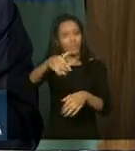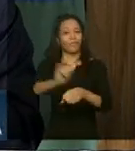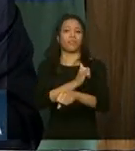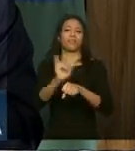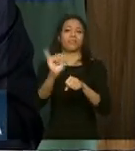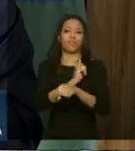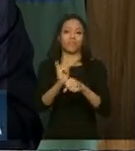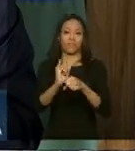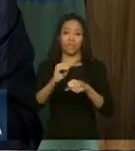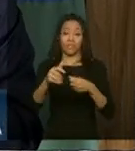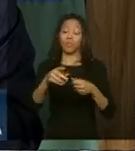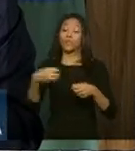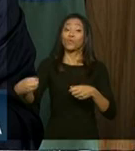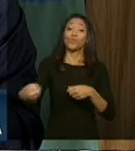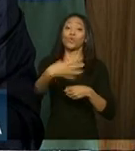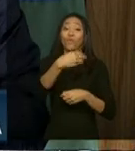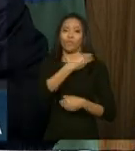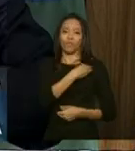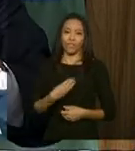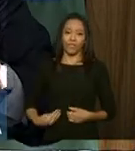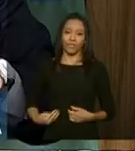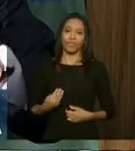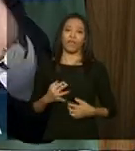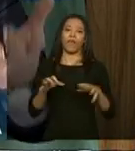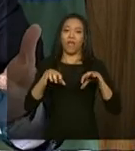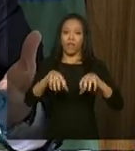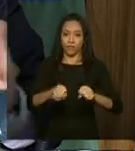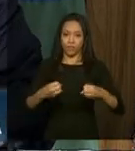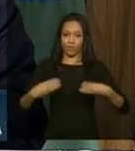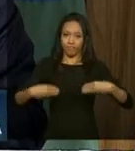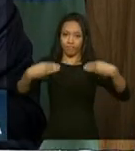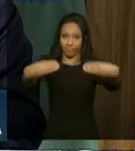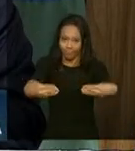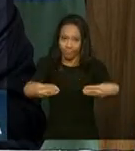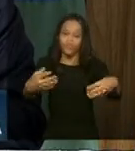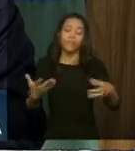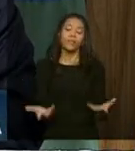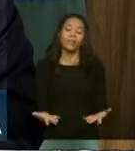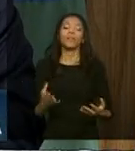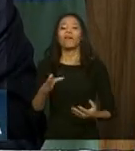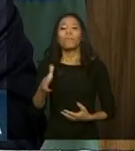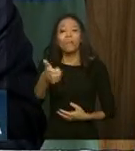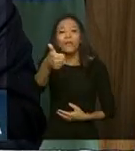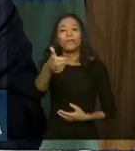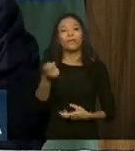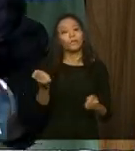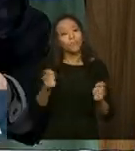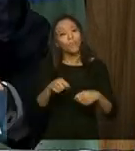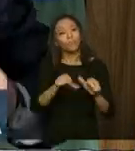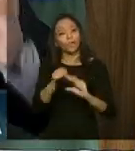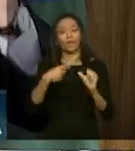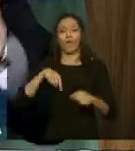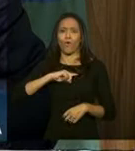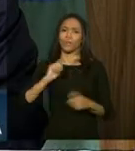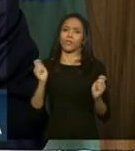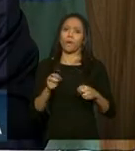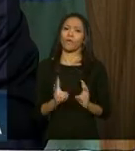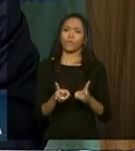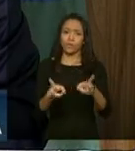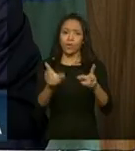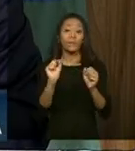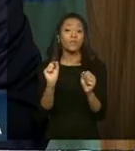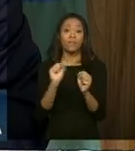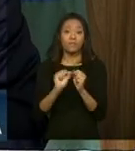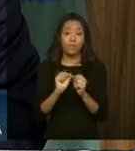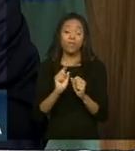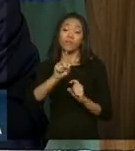para os novos ministros que vão assumir. Governo que continua e pode mudar é muito melhor do que simplesmente pode mudar, porque nós podemos dar continuidade ao que está sendo